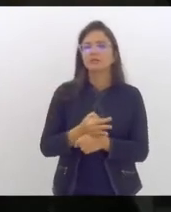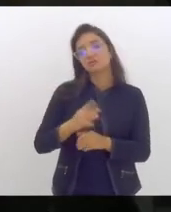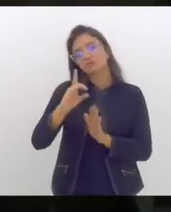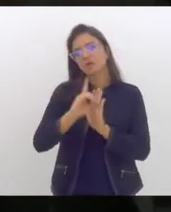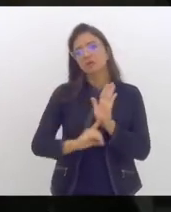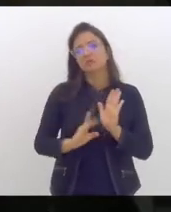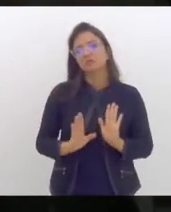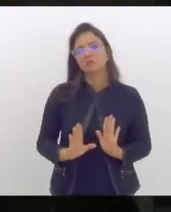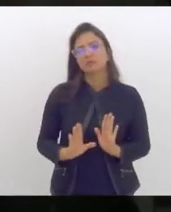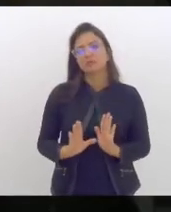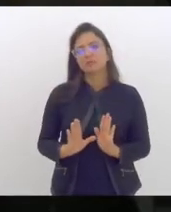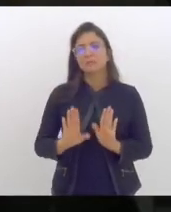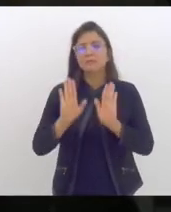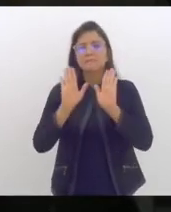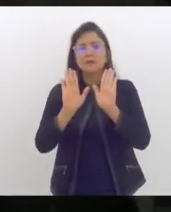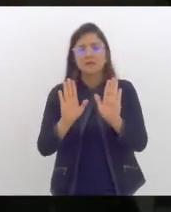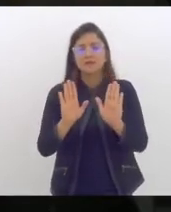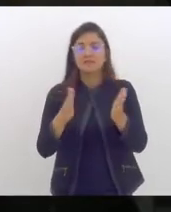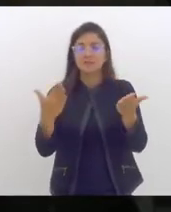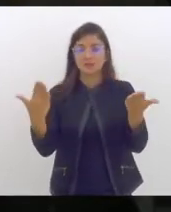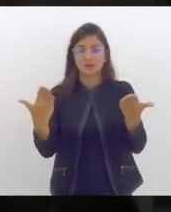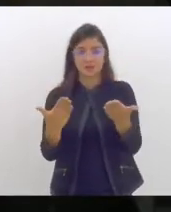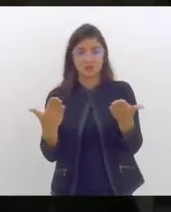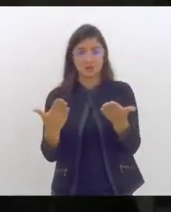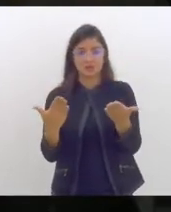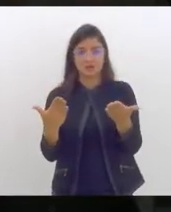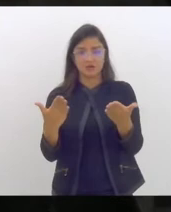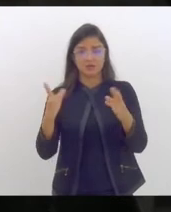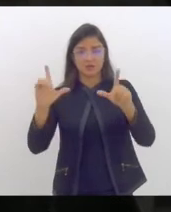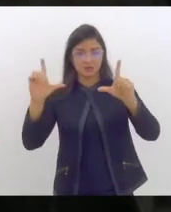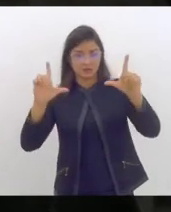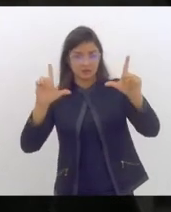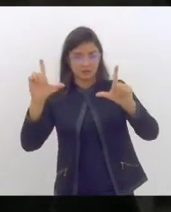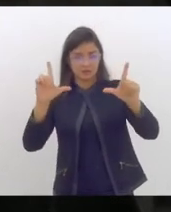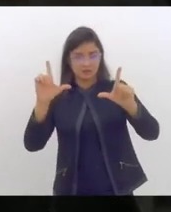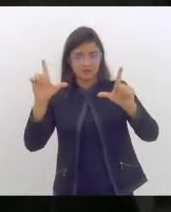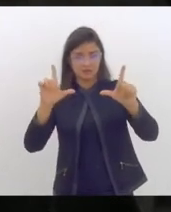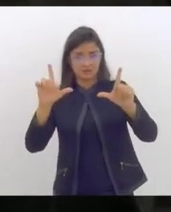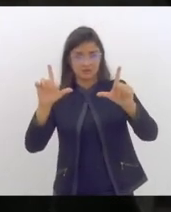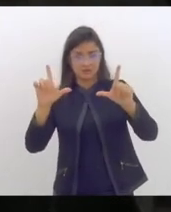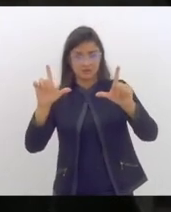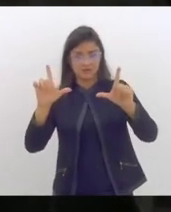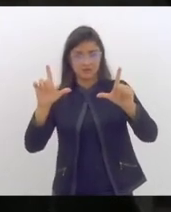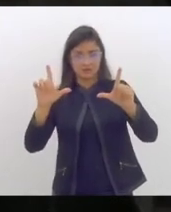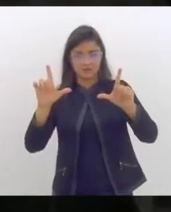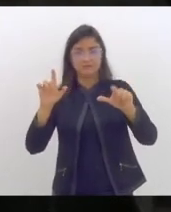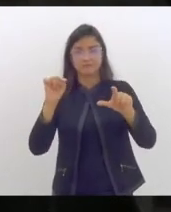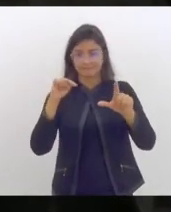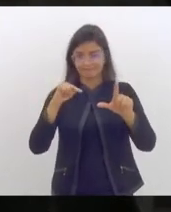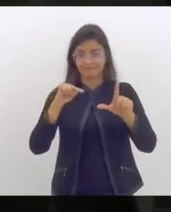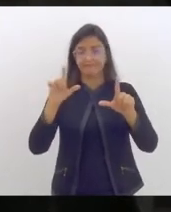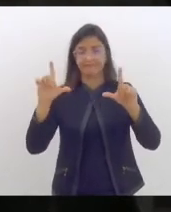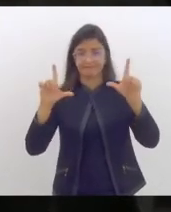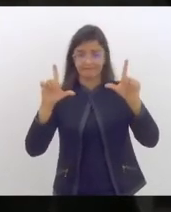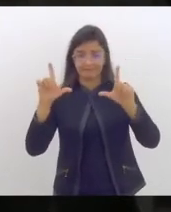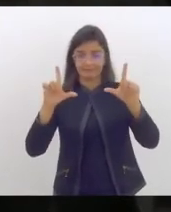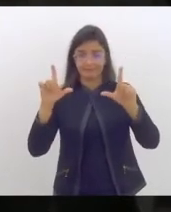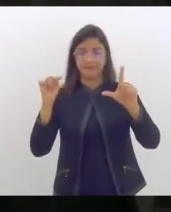pelo noticiário jornalístico, exatamente